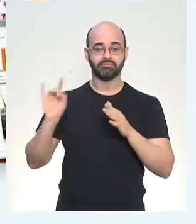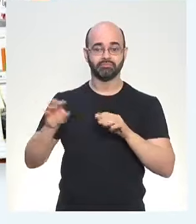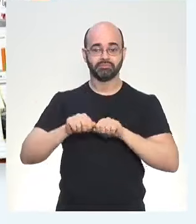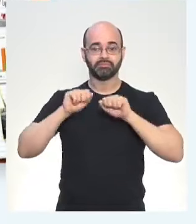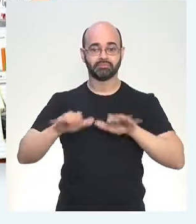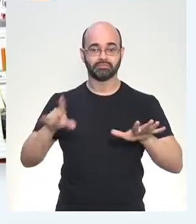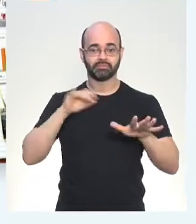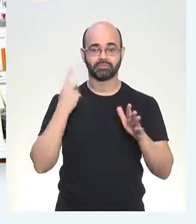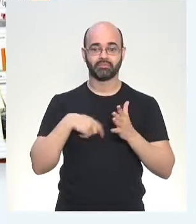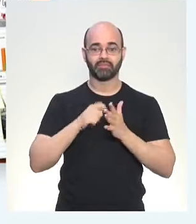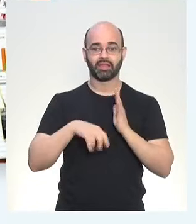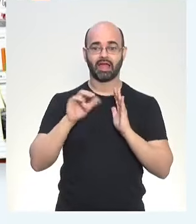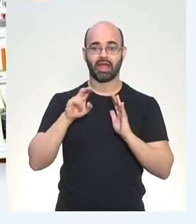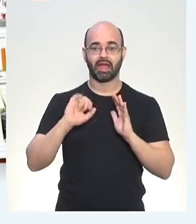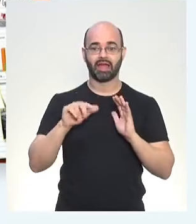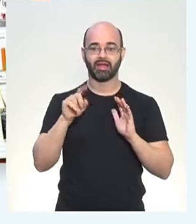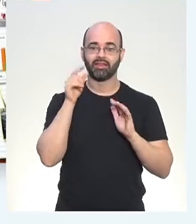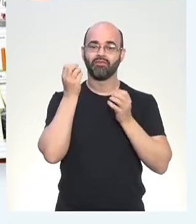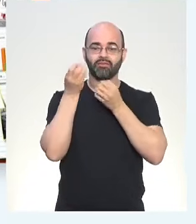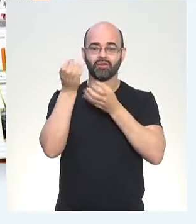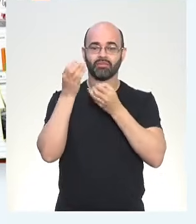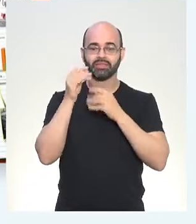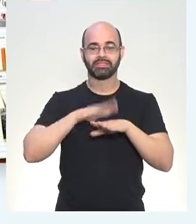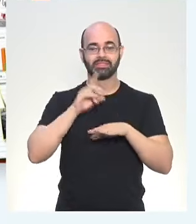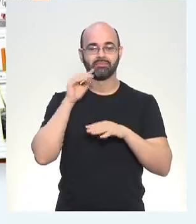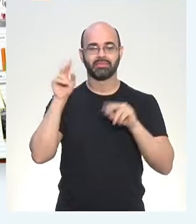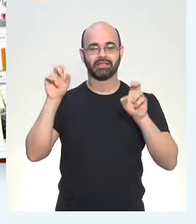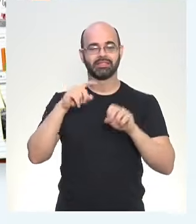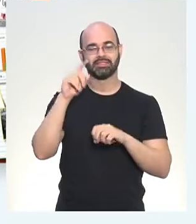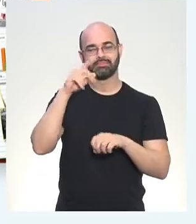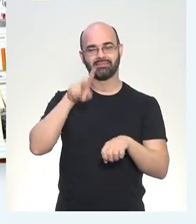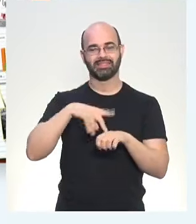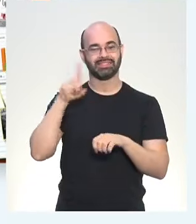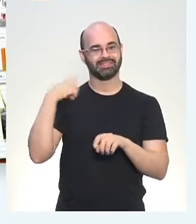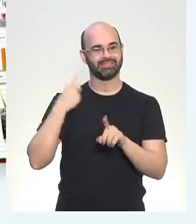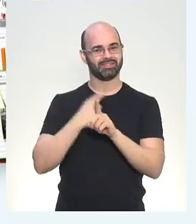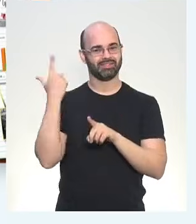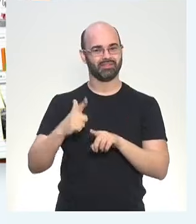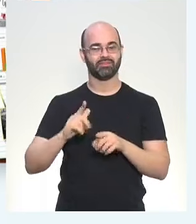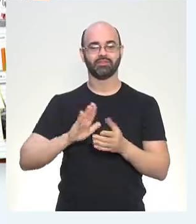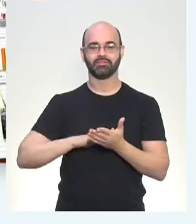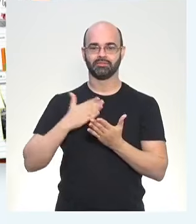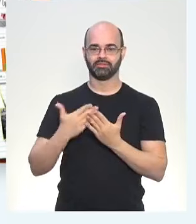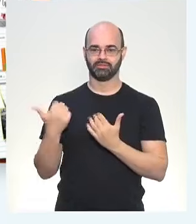de assinar nosso canal e nos ajudar a disseminar informação pelo país. Até a próxima!